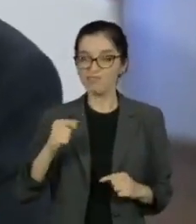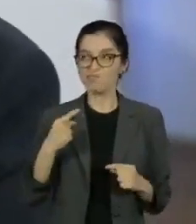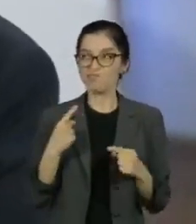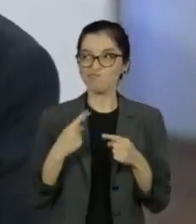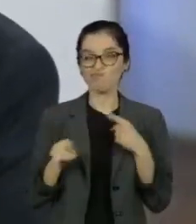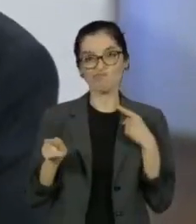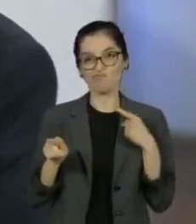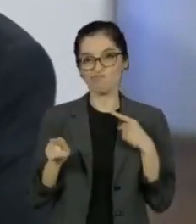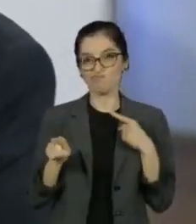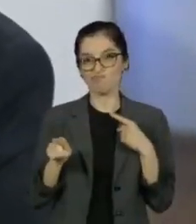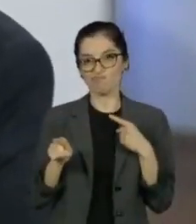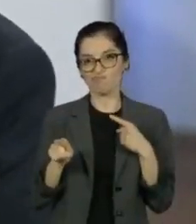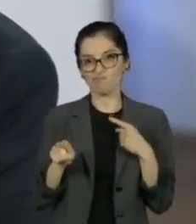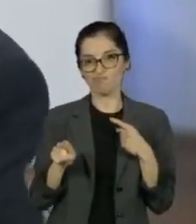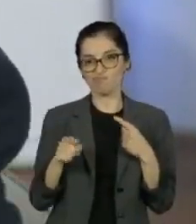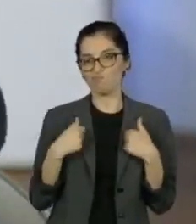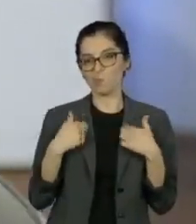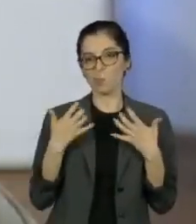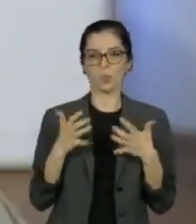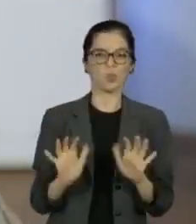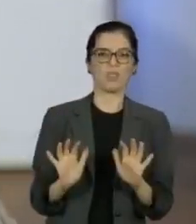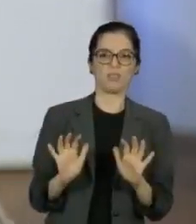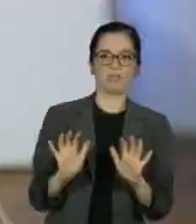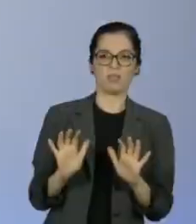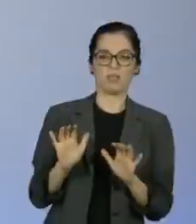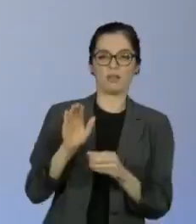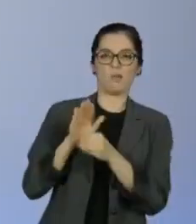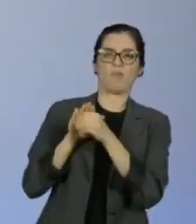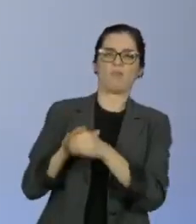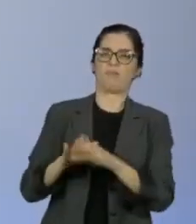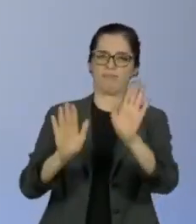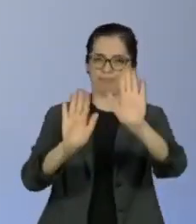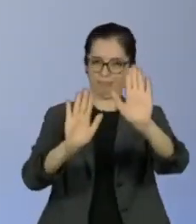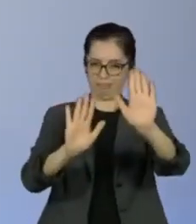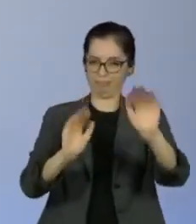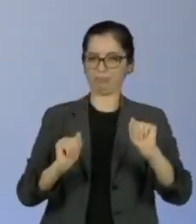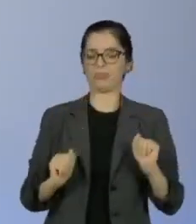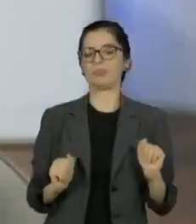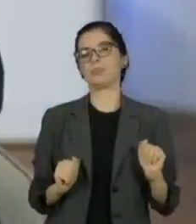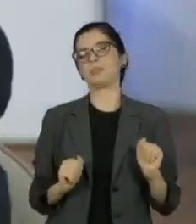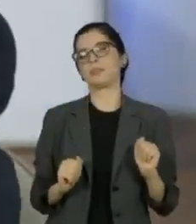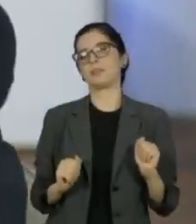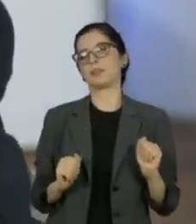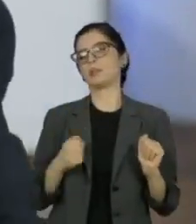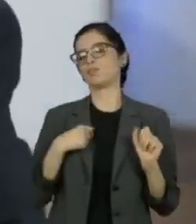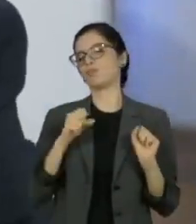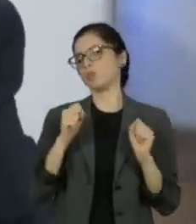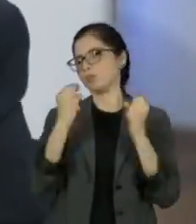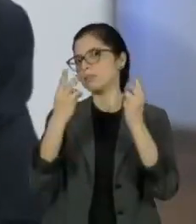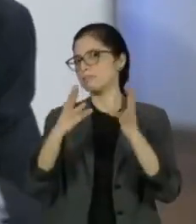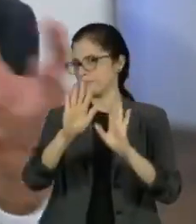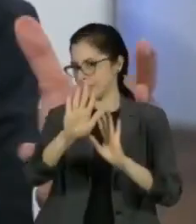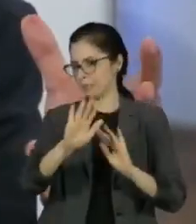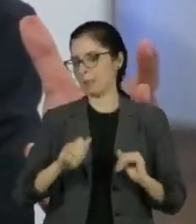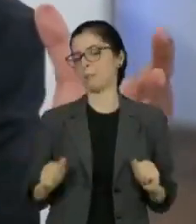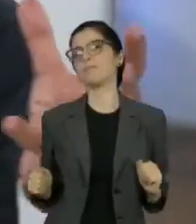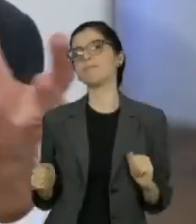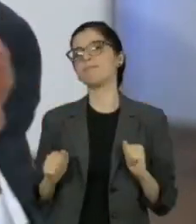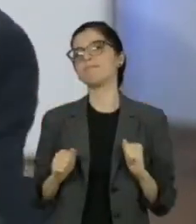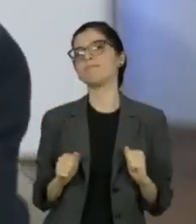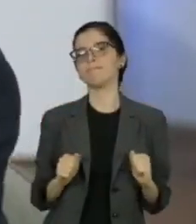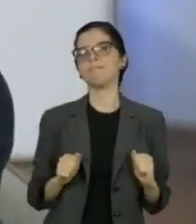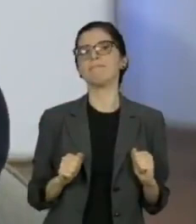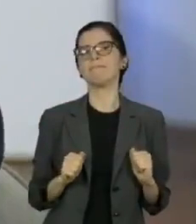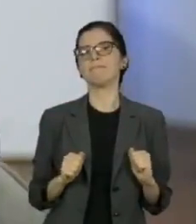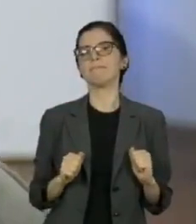intenção Expressa de e eu posso falar inclusive sobre isso com o que fazer a história